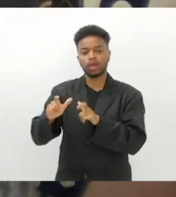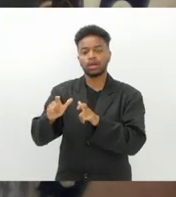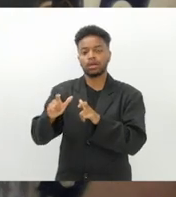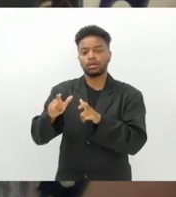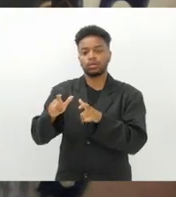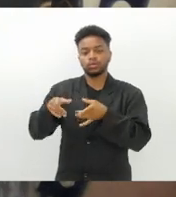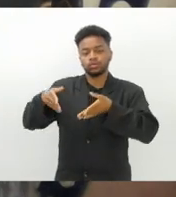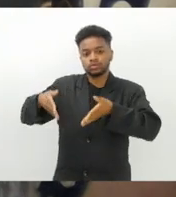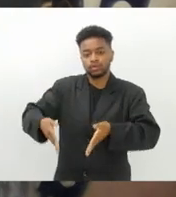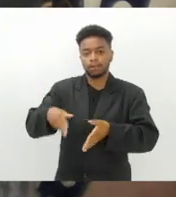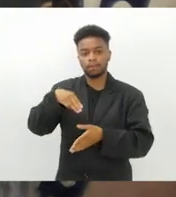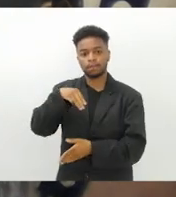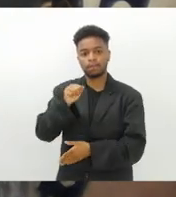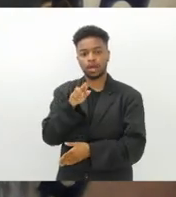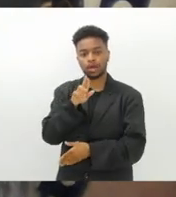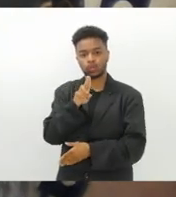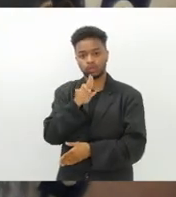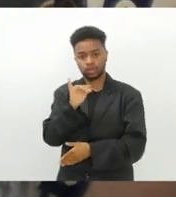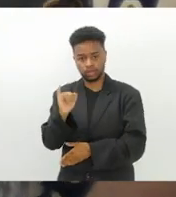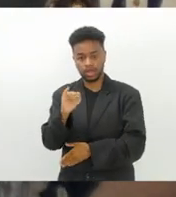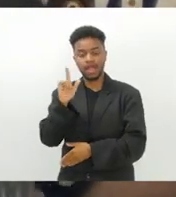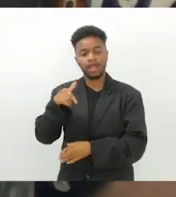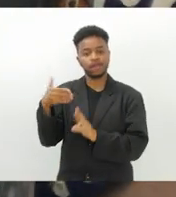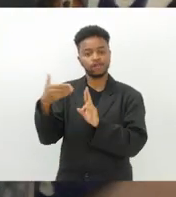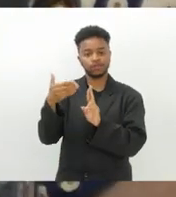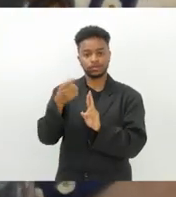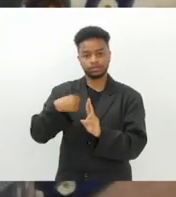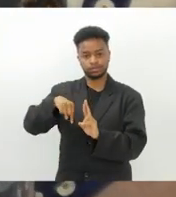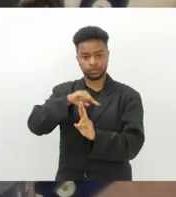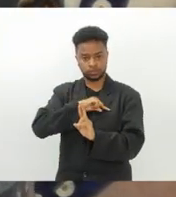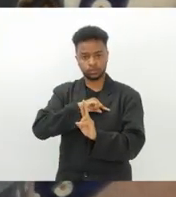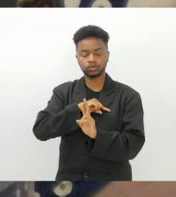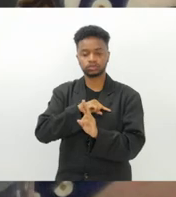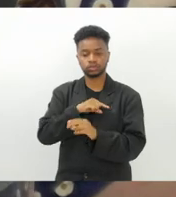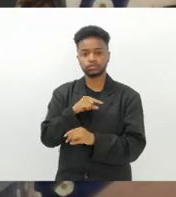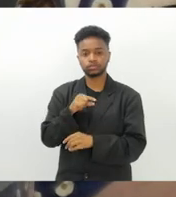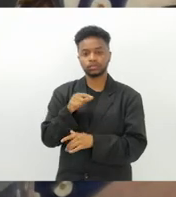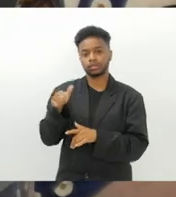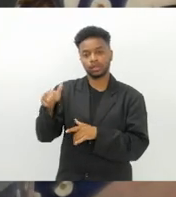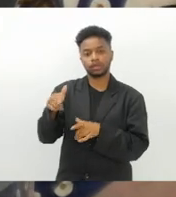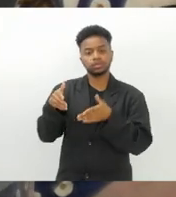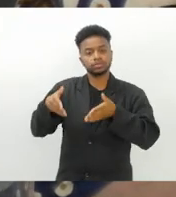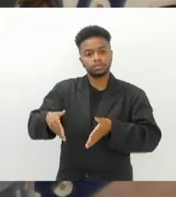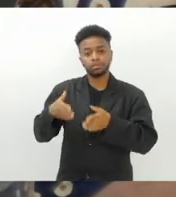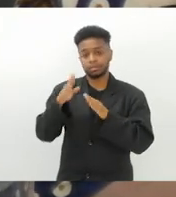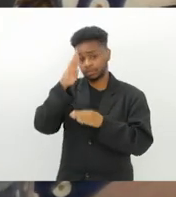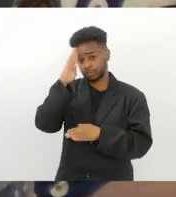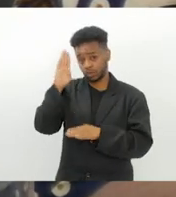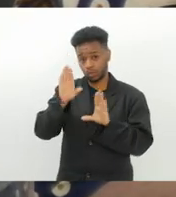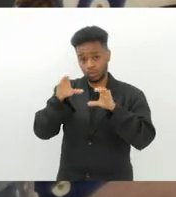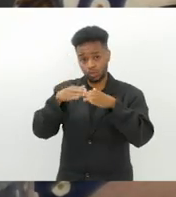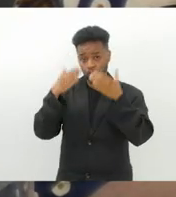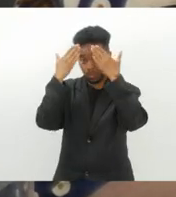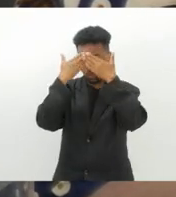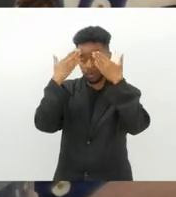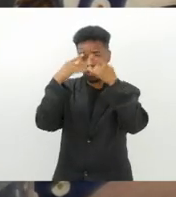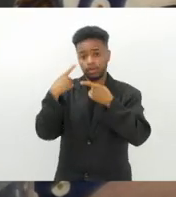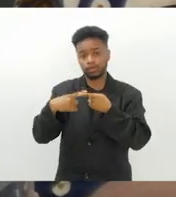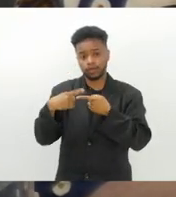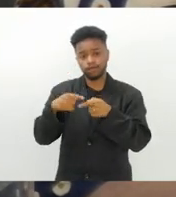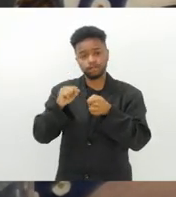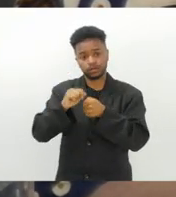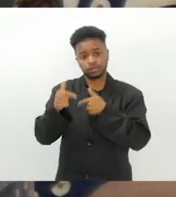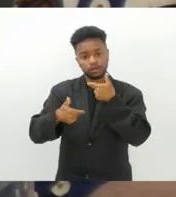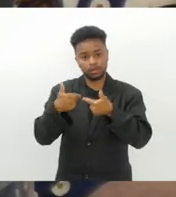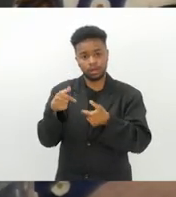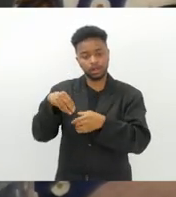em Niterói. É um cemitério referência para nós, lá da região metropolitana, aquele cemitério, principalmente para os umbandistas, né, que realizam os seus